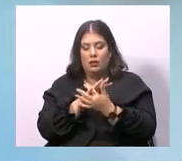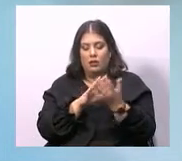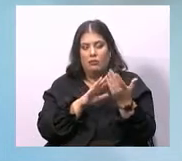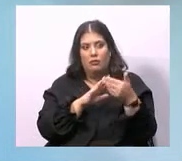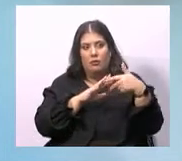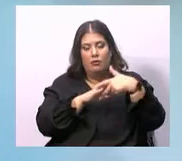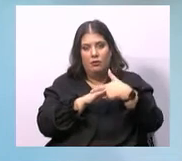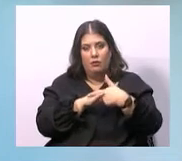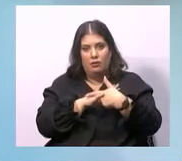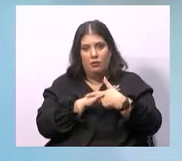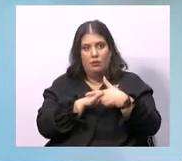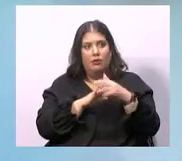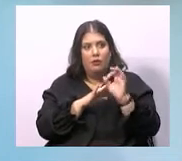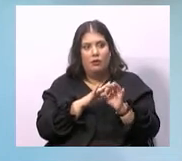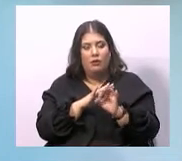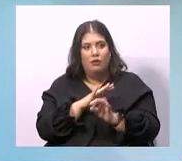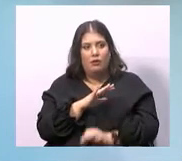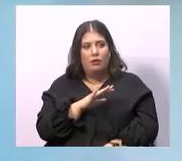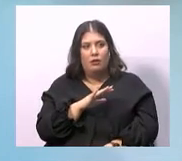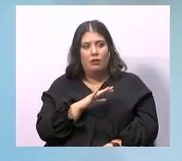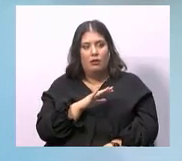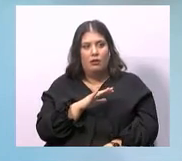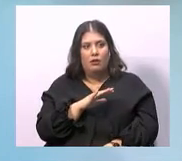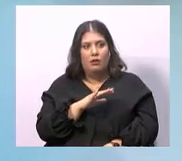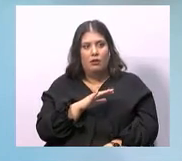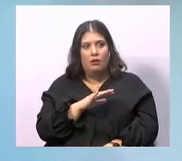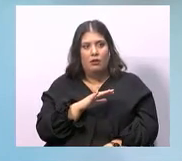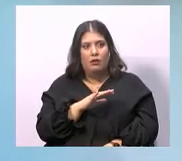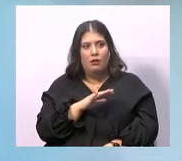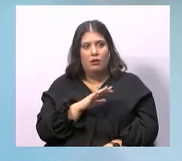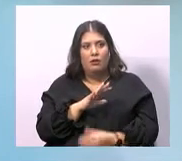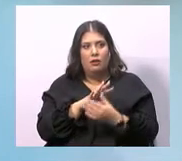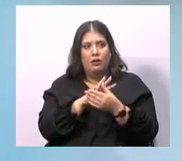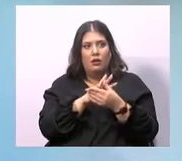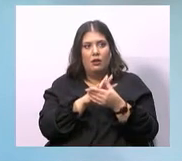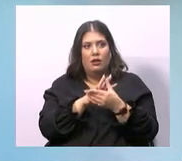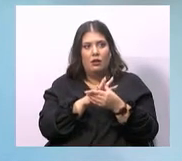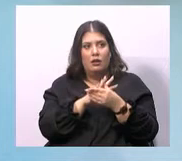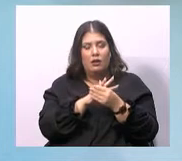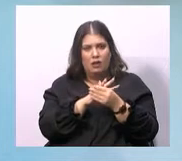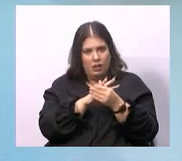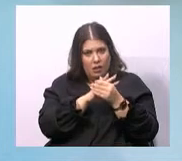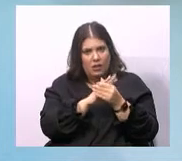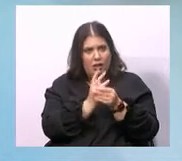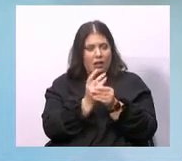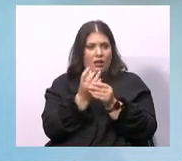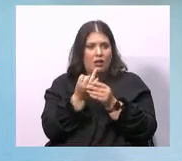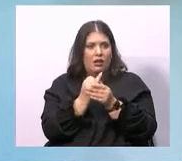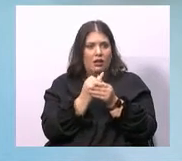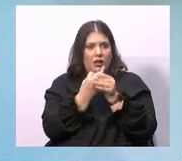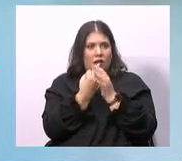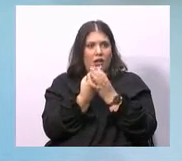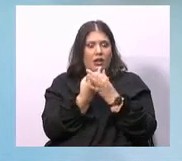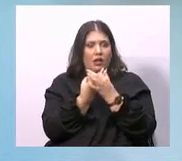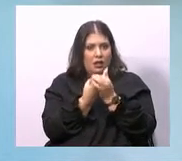vê se dá para ver bem, coloca entre os dedos. Eles estão unidos. Estão unidos mesmo, quer dizer, foi feita uma